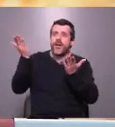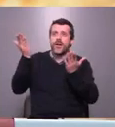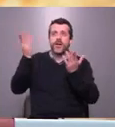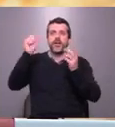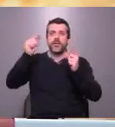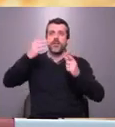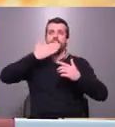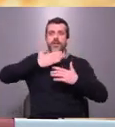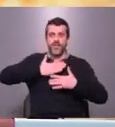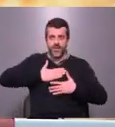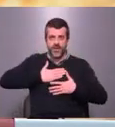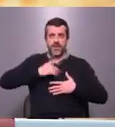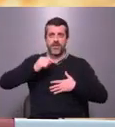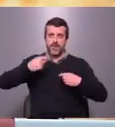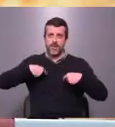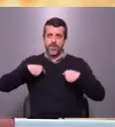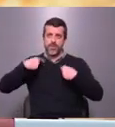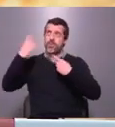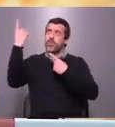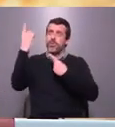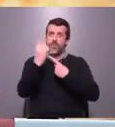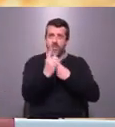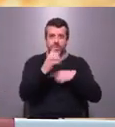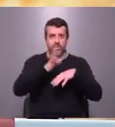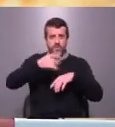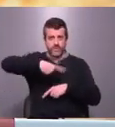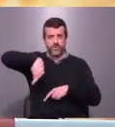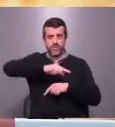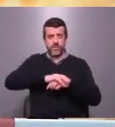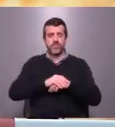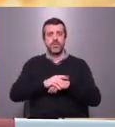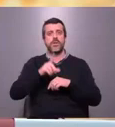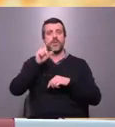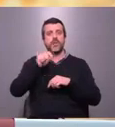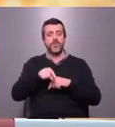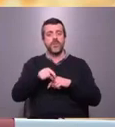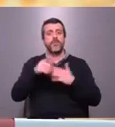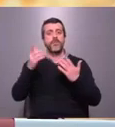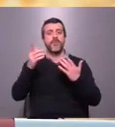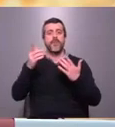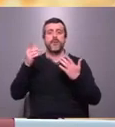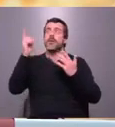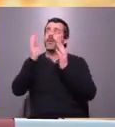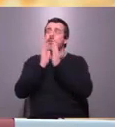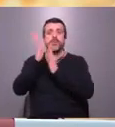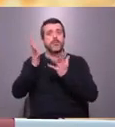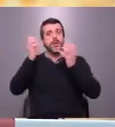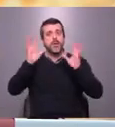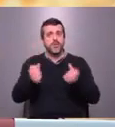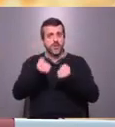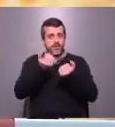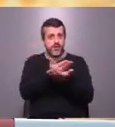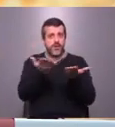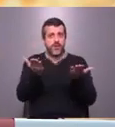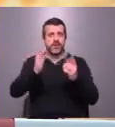oferece e se oferece por nós. Como aquele que quer apenas salvar